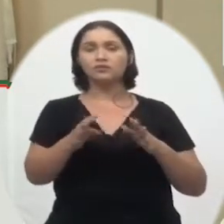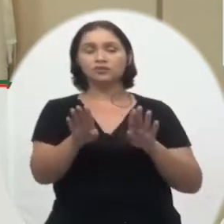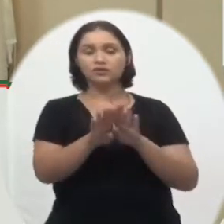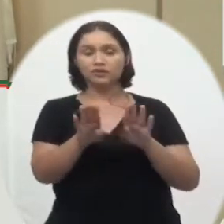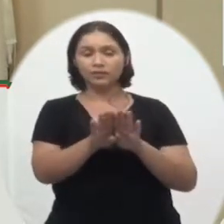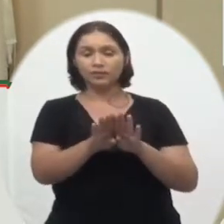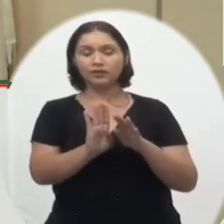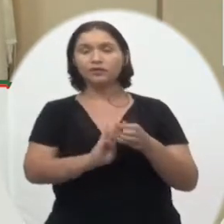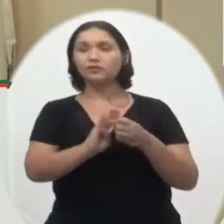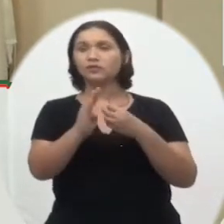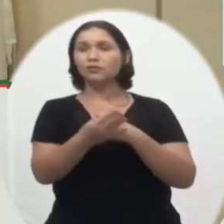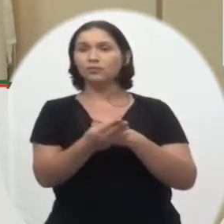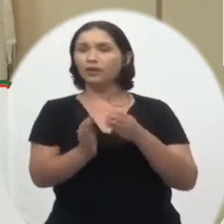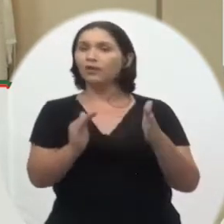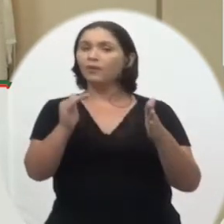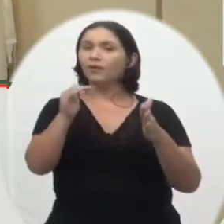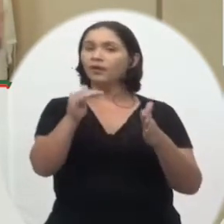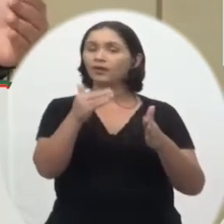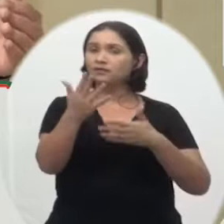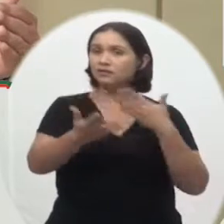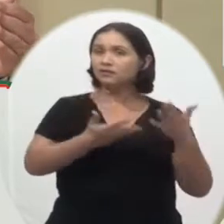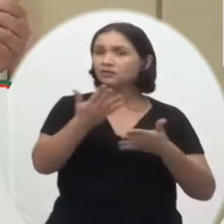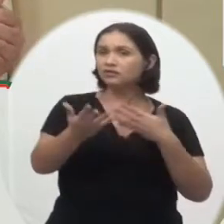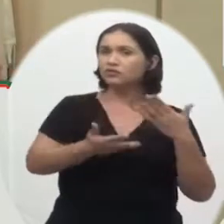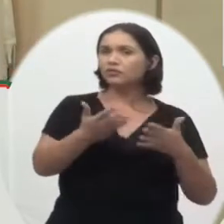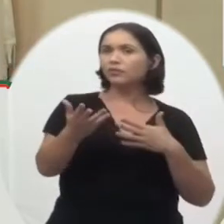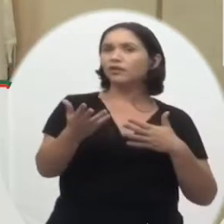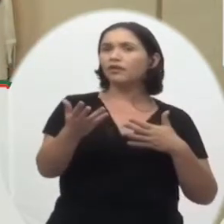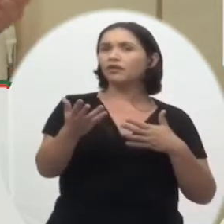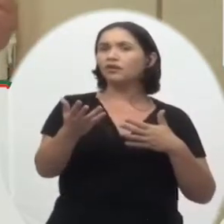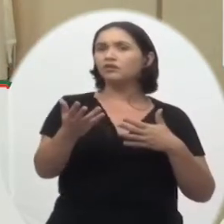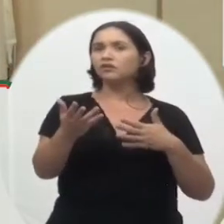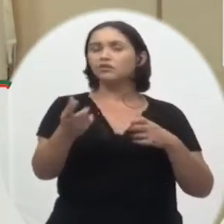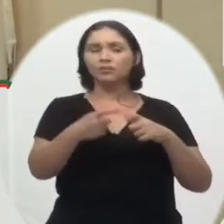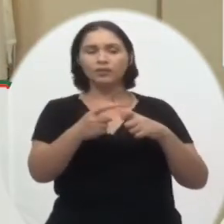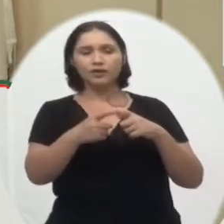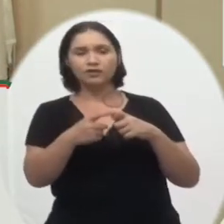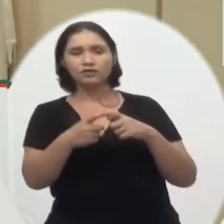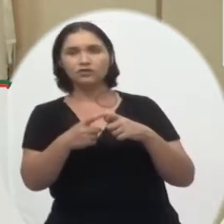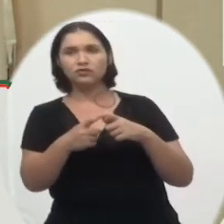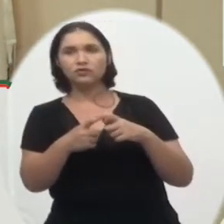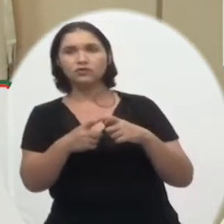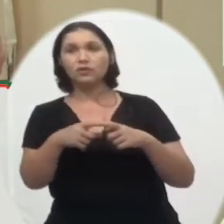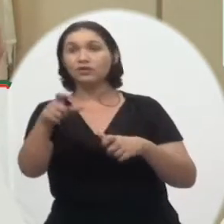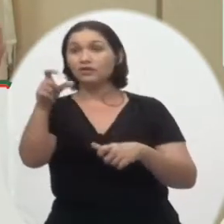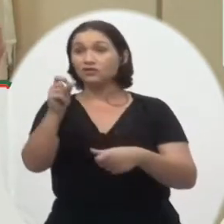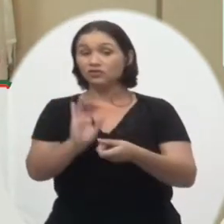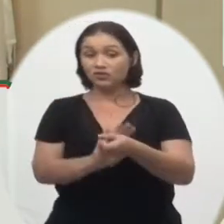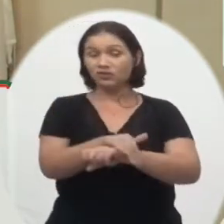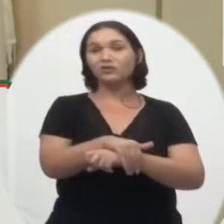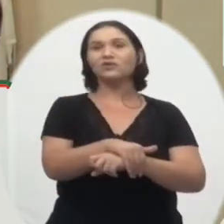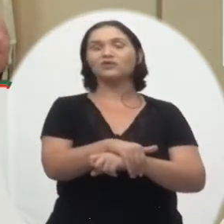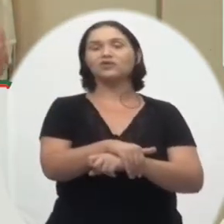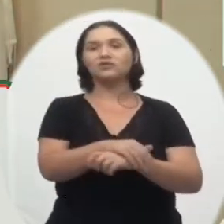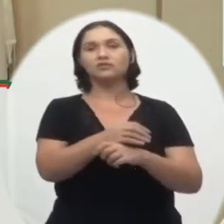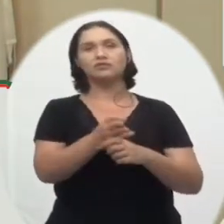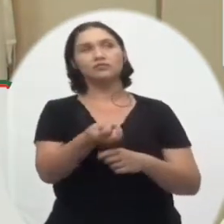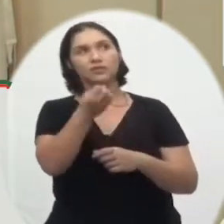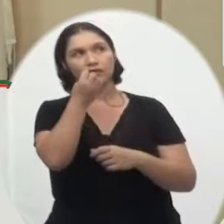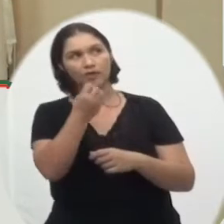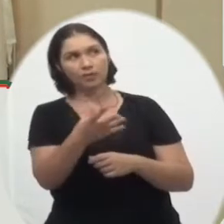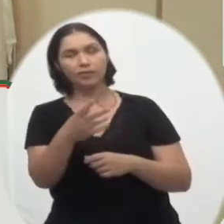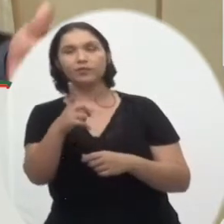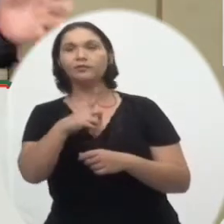A nossa ideia, né, vereadores, seria um pronto atendimento até as 21 horas. né? O que seria o mais importante, porque além de ser longe